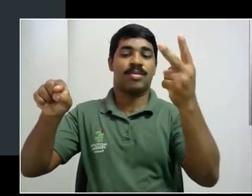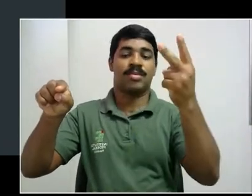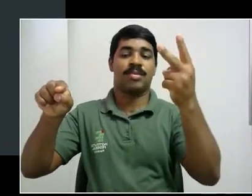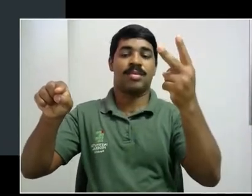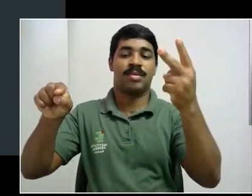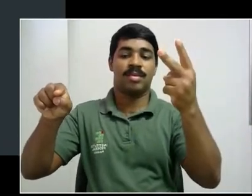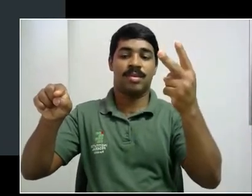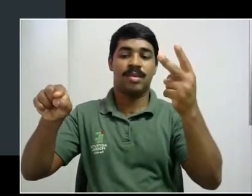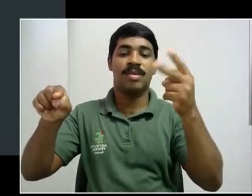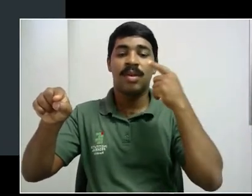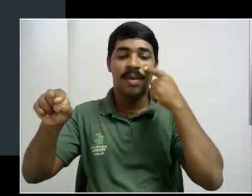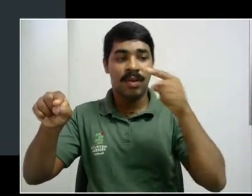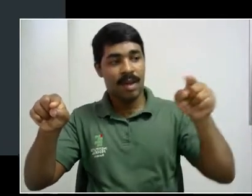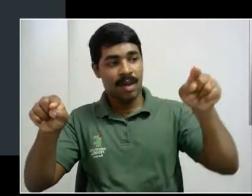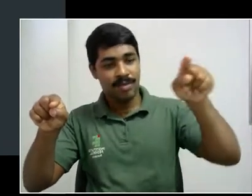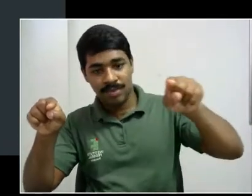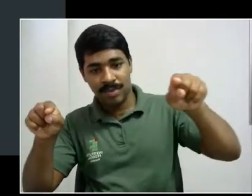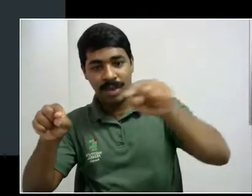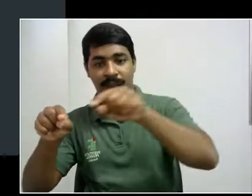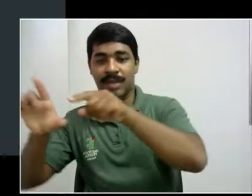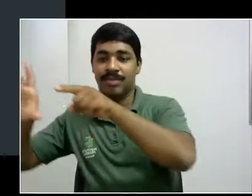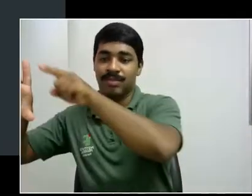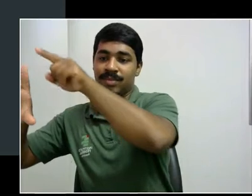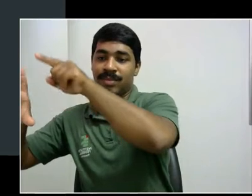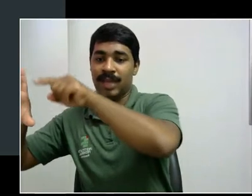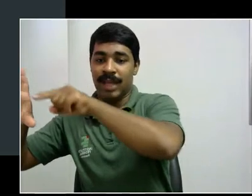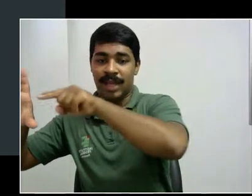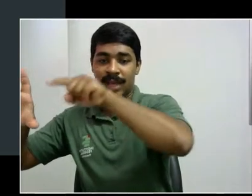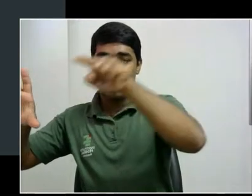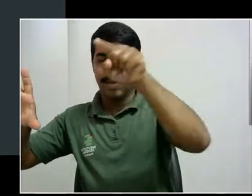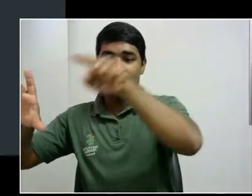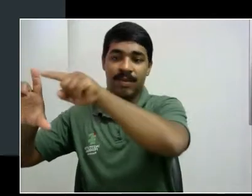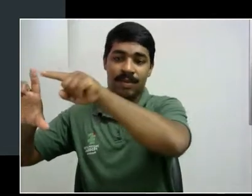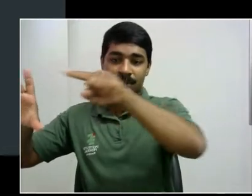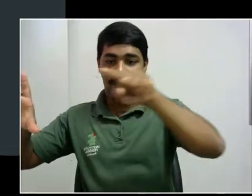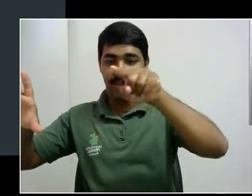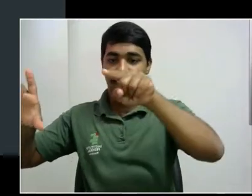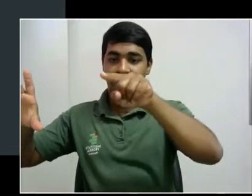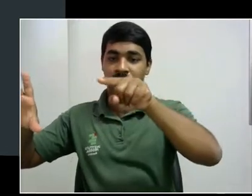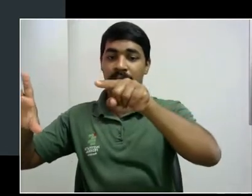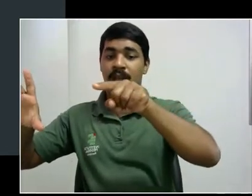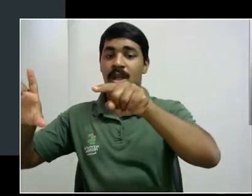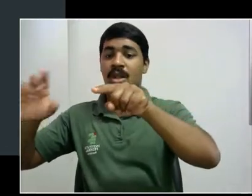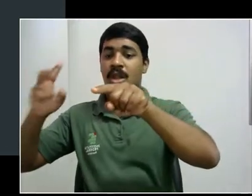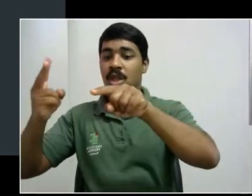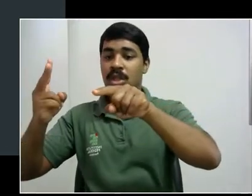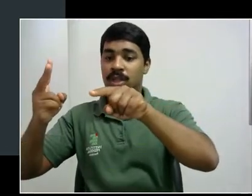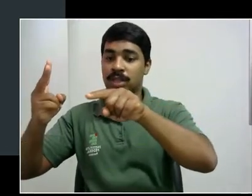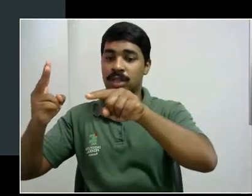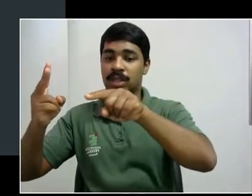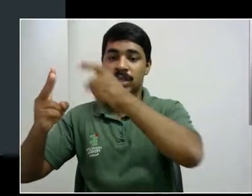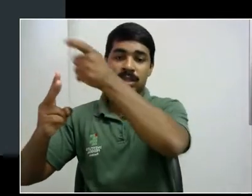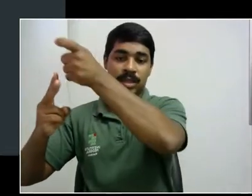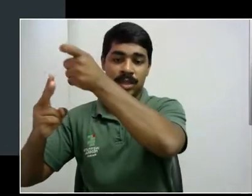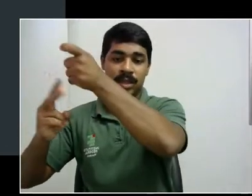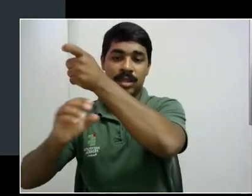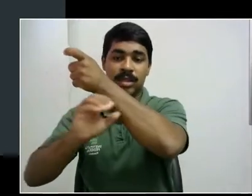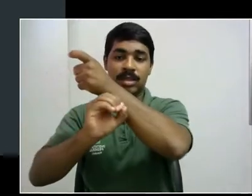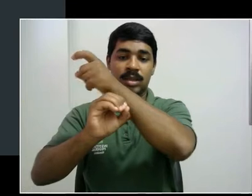gente teria que marcar seria o ponto que aqui, ó, 0, 2 e 0. Né? O x vale 2 e